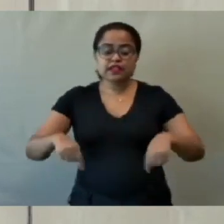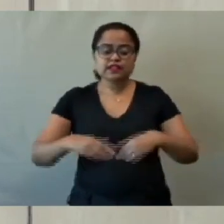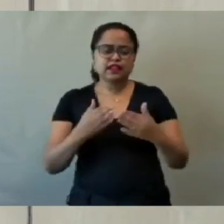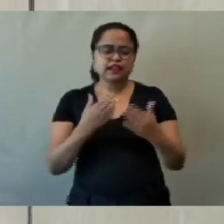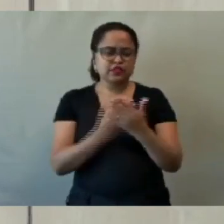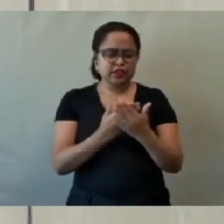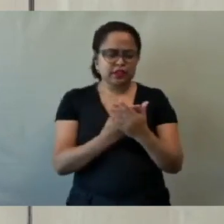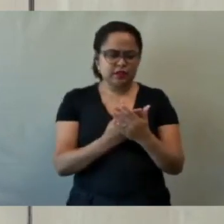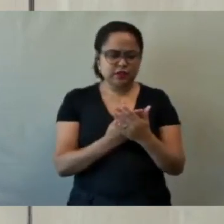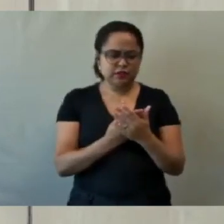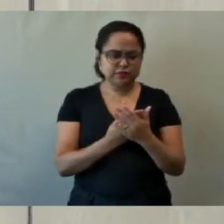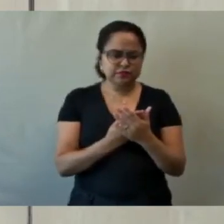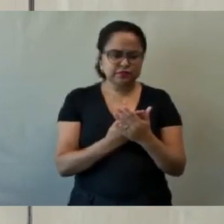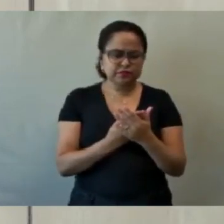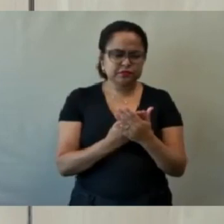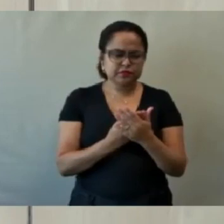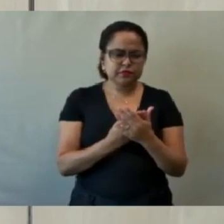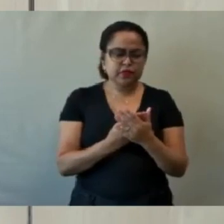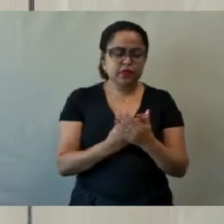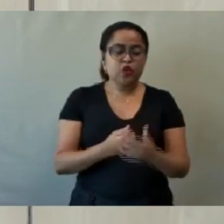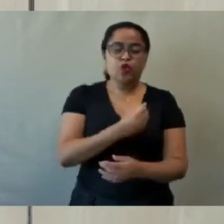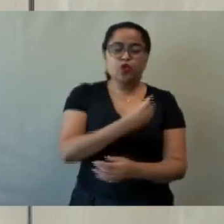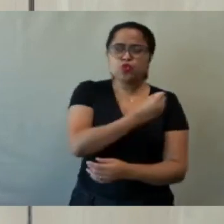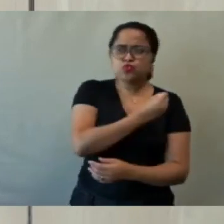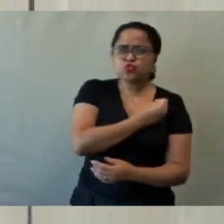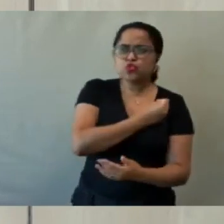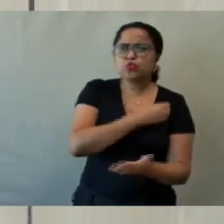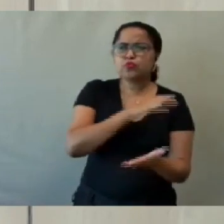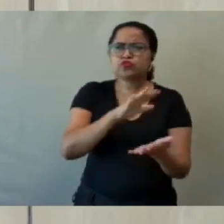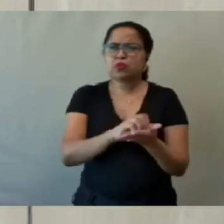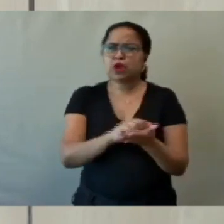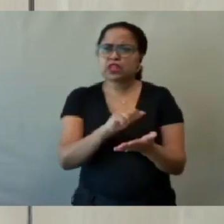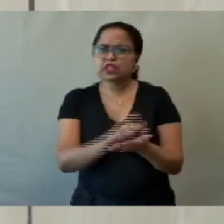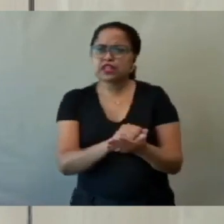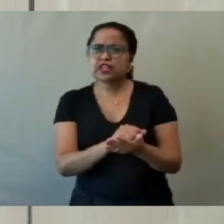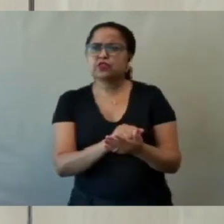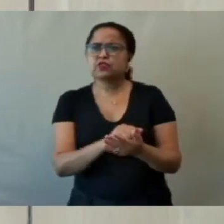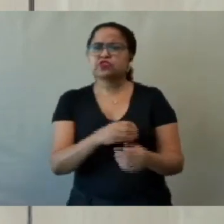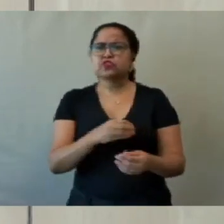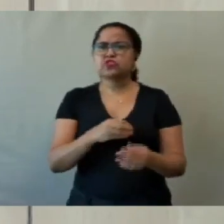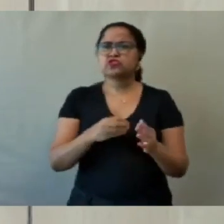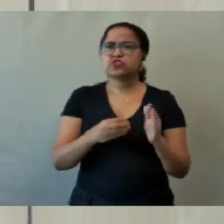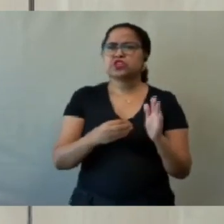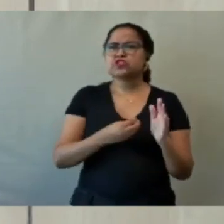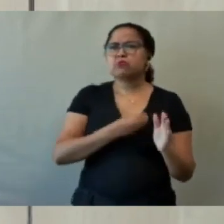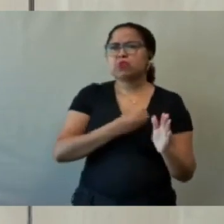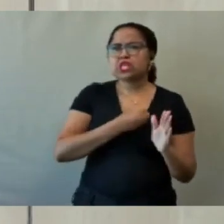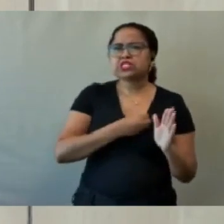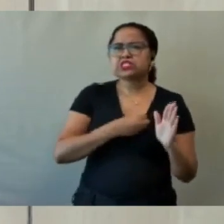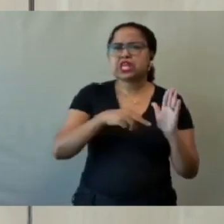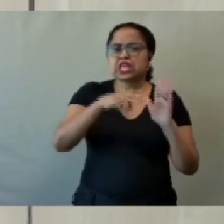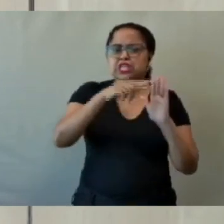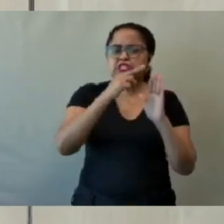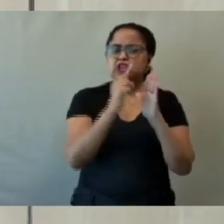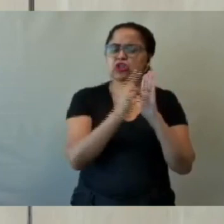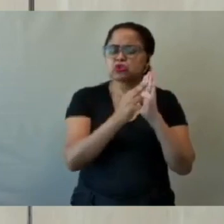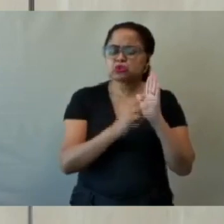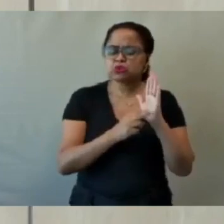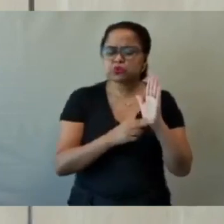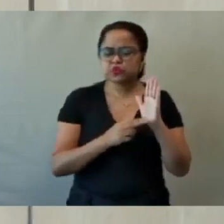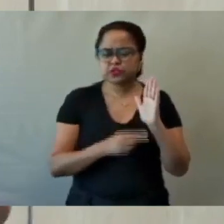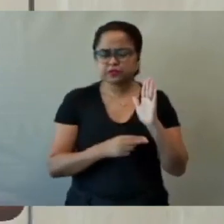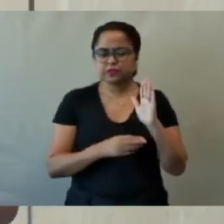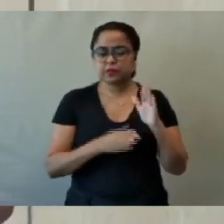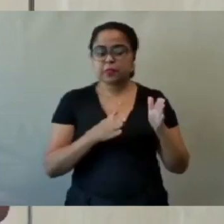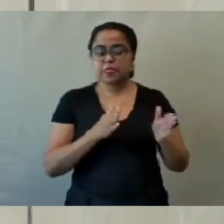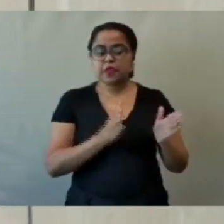abrir a possibilidade de análise do número de matrículas, do fluxo escolar, para que não haja, de qualquer forma, nenhum impedimento do acesso à educação,